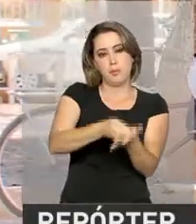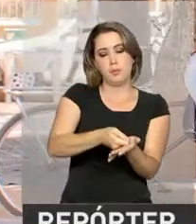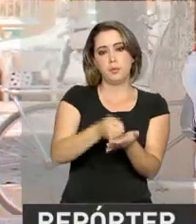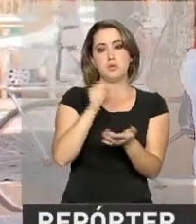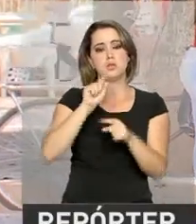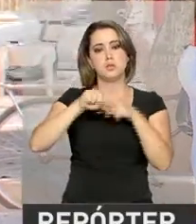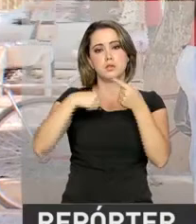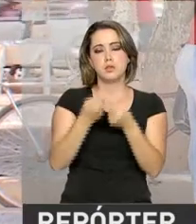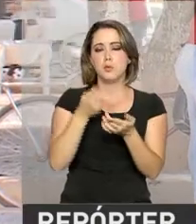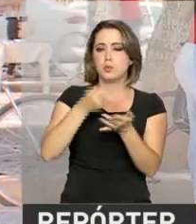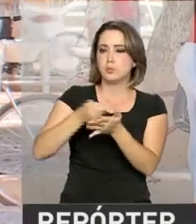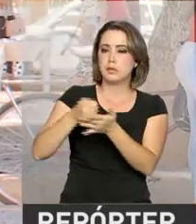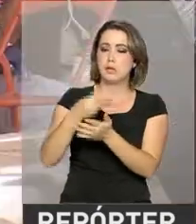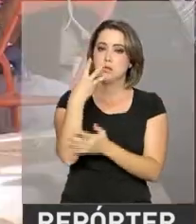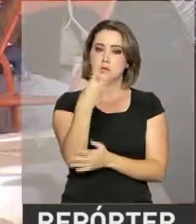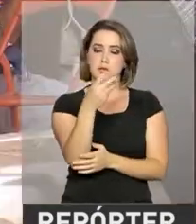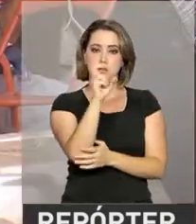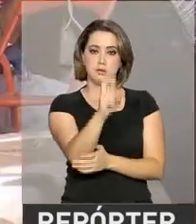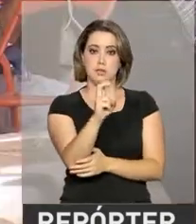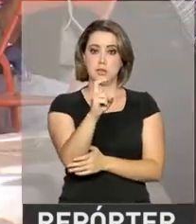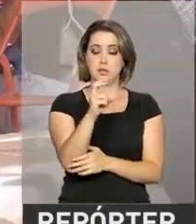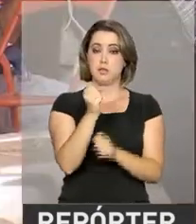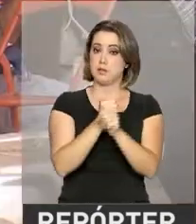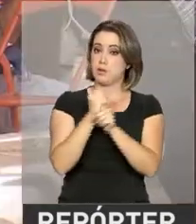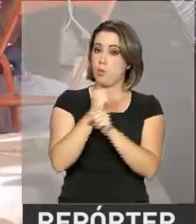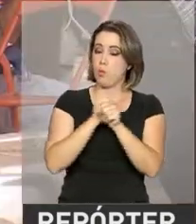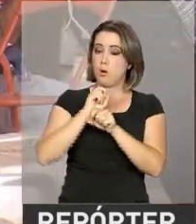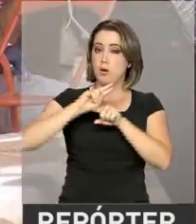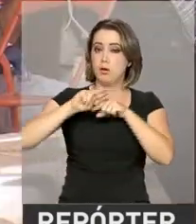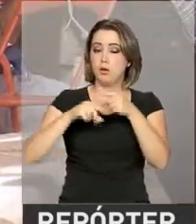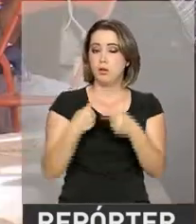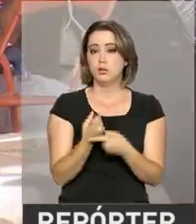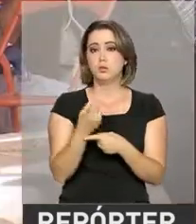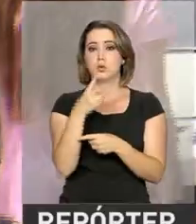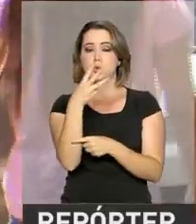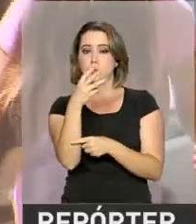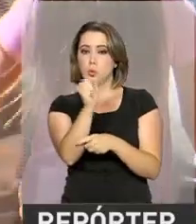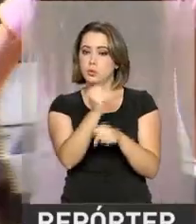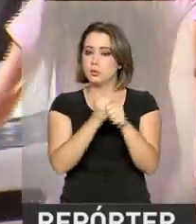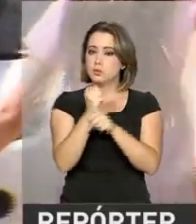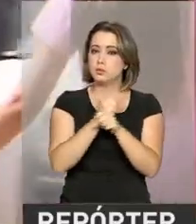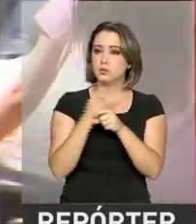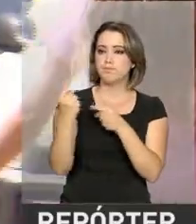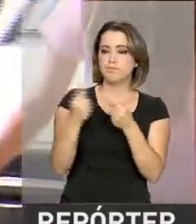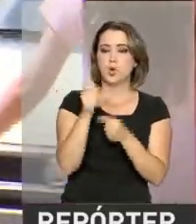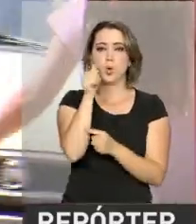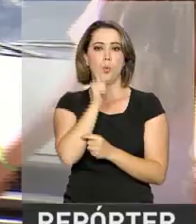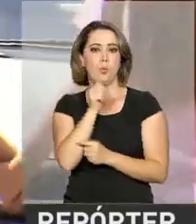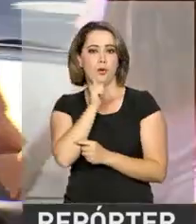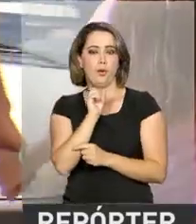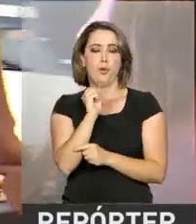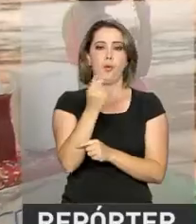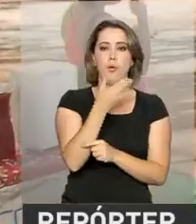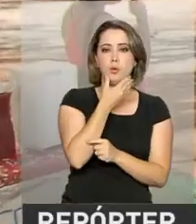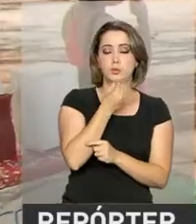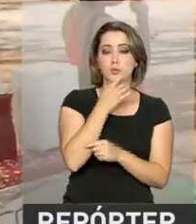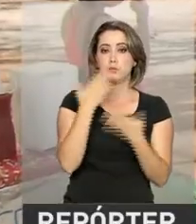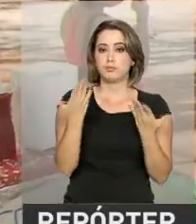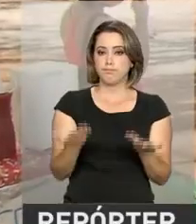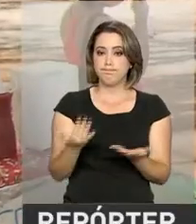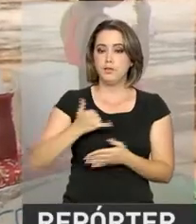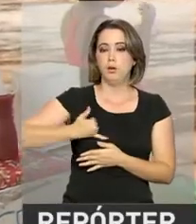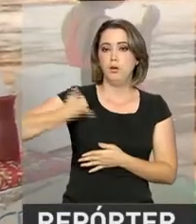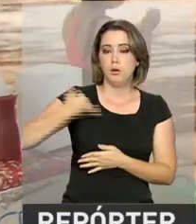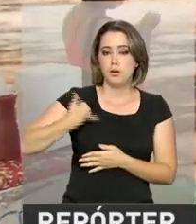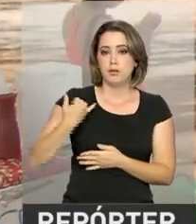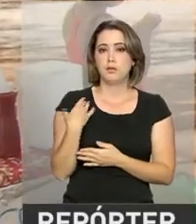depois de terem contribuído 35 ou 30 anos para cada um dos grupos. Isso faz com que a média da idade das pessoas que se